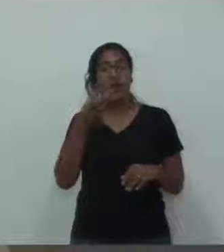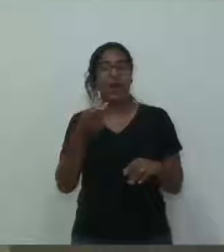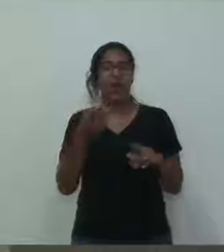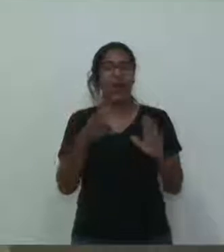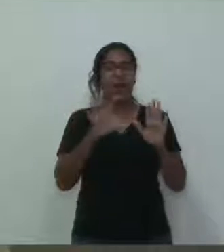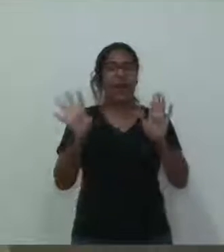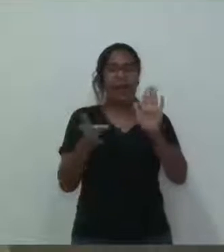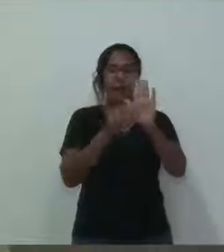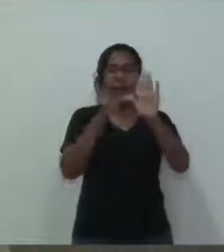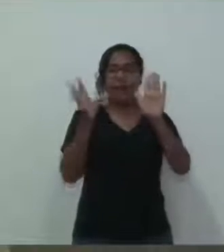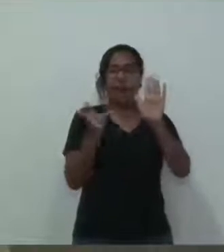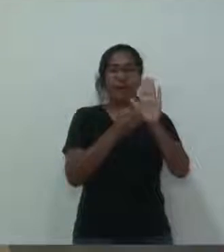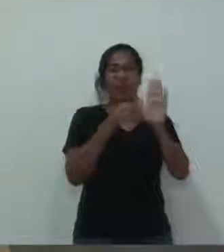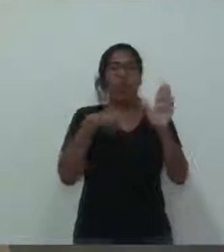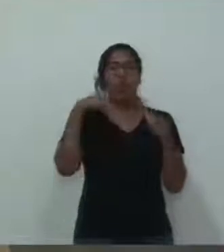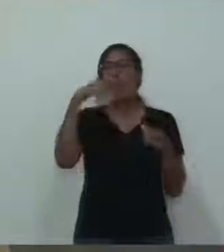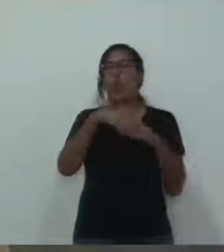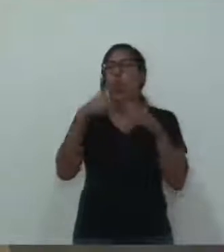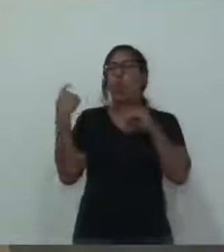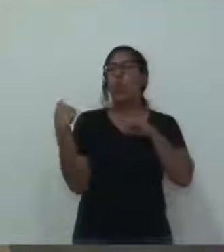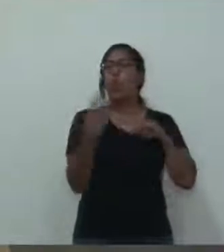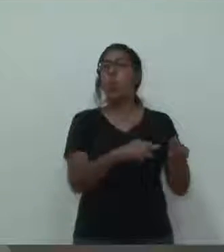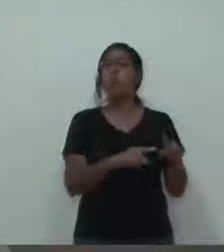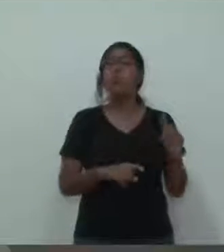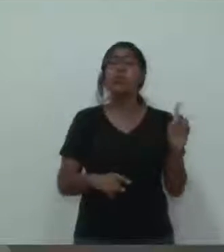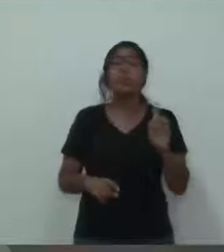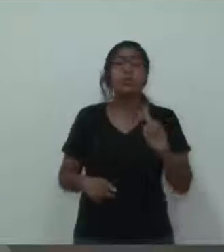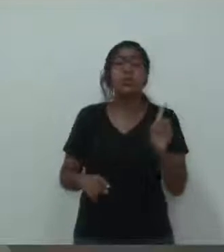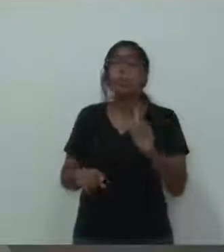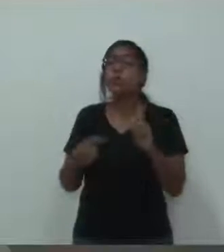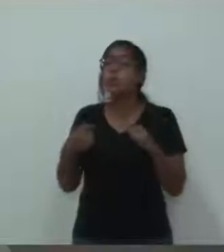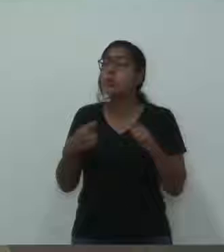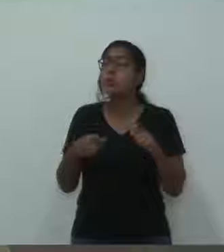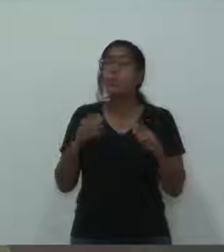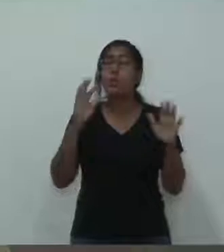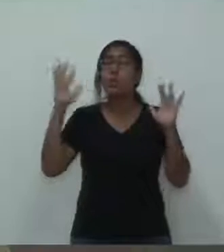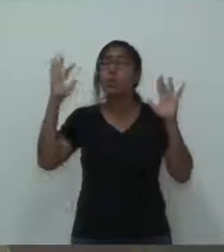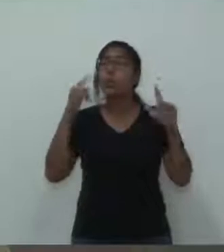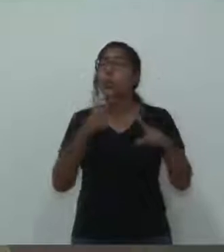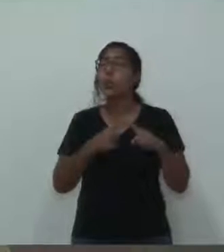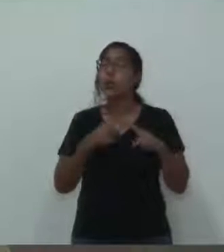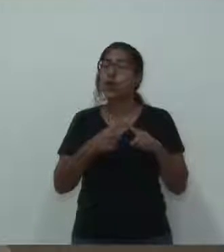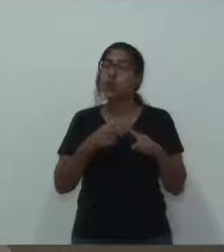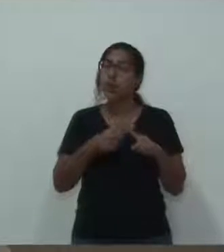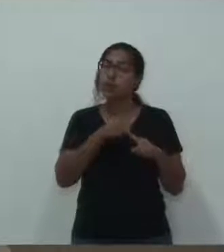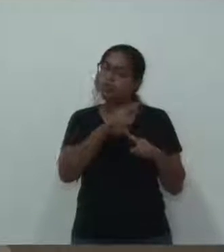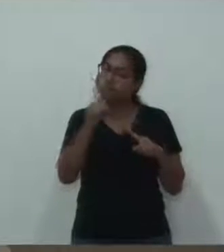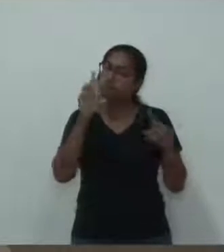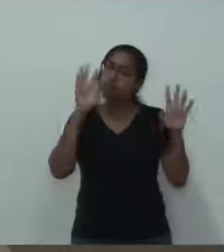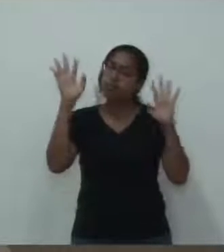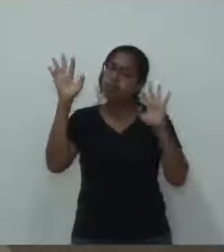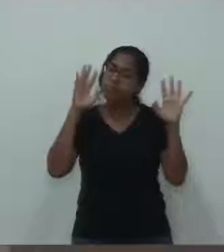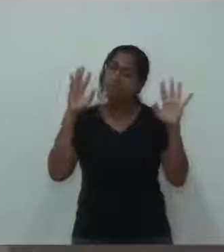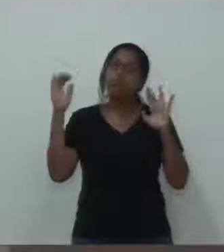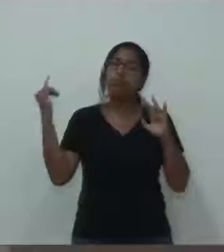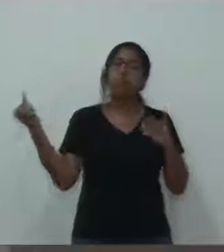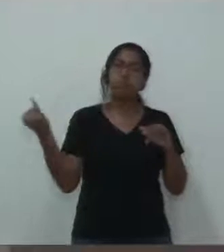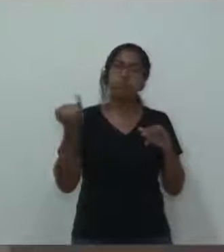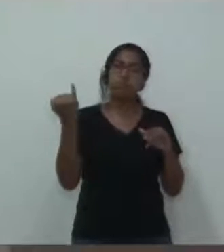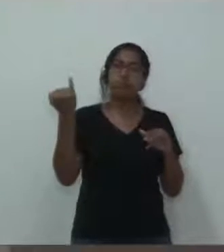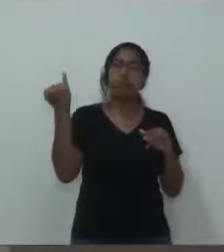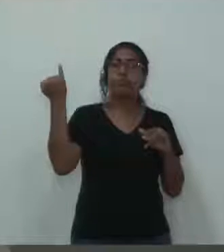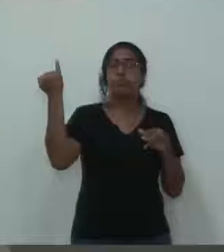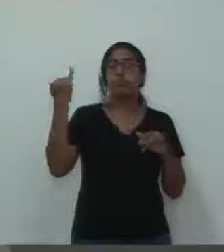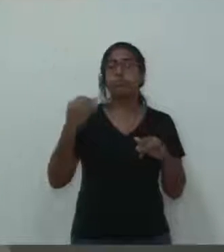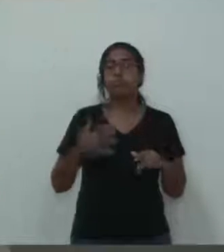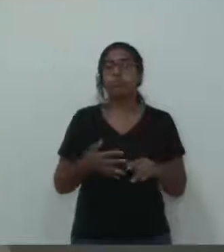não é por nada, eu sou contra. Não, tem um motivo, tem uma argumentação. Eu só peço que reflitam, após entender o